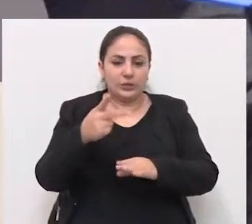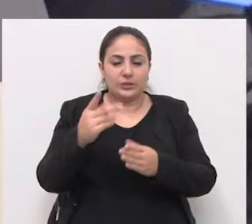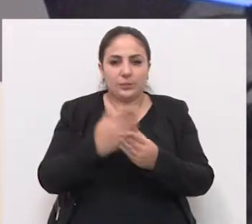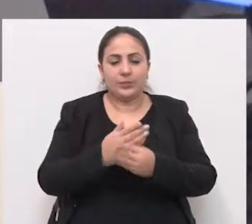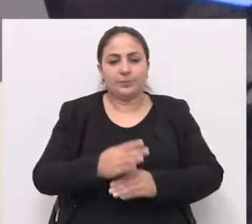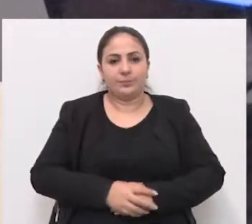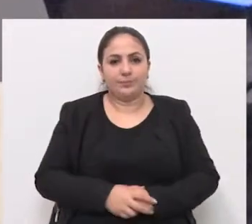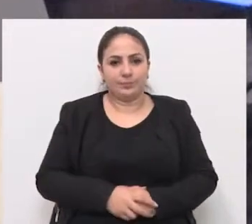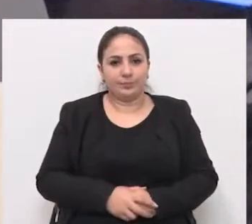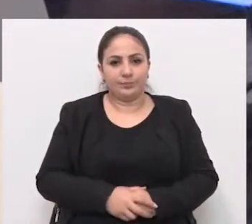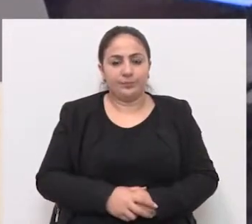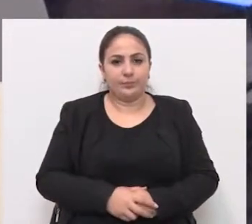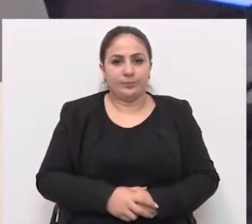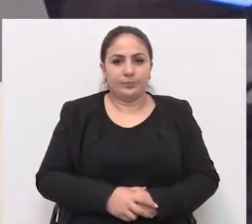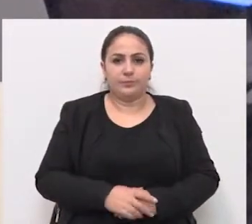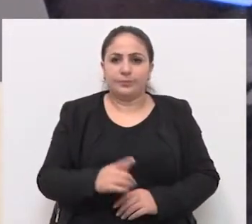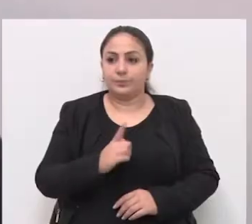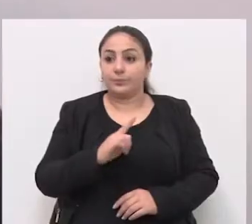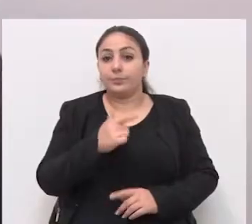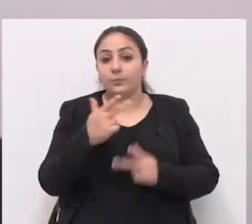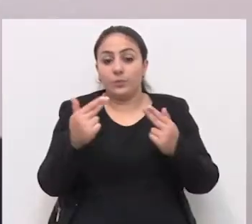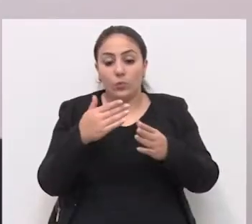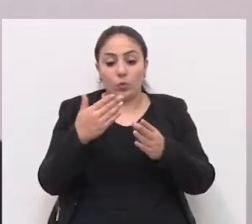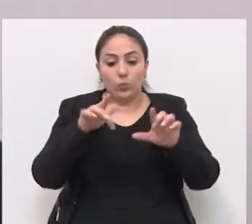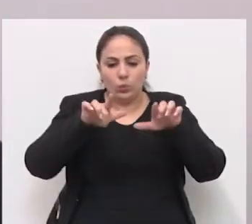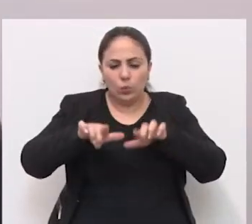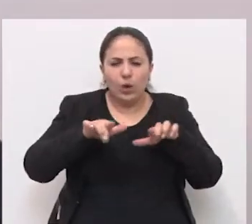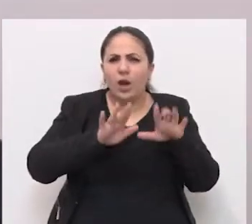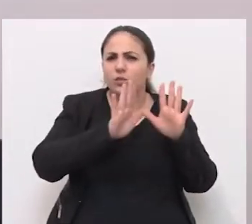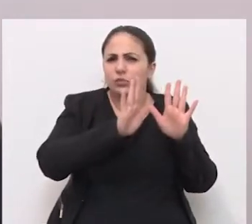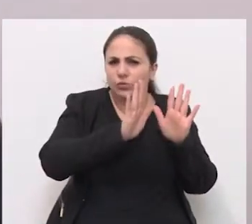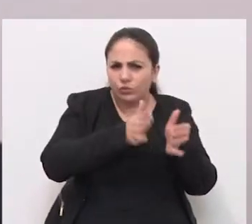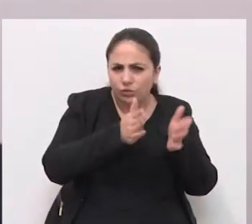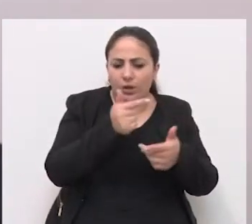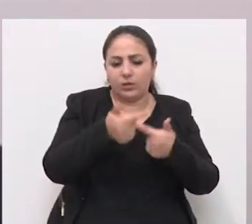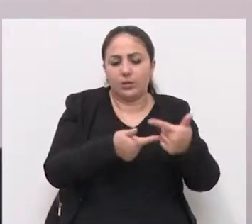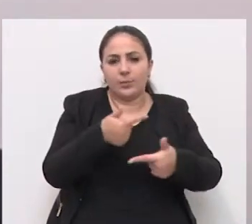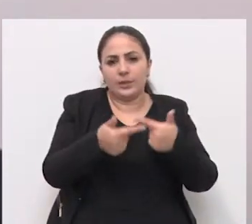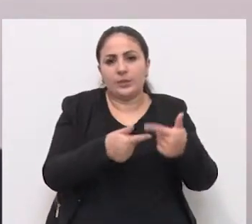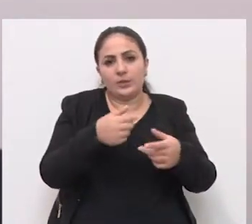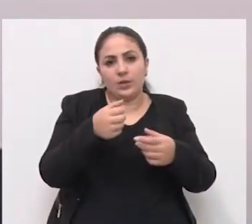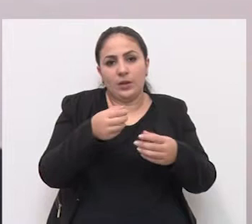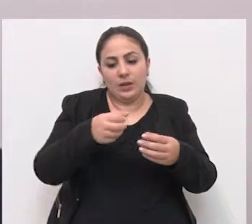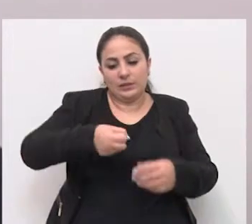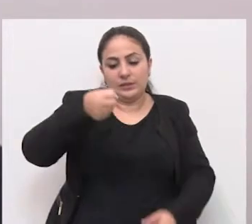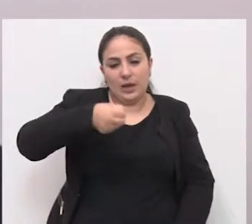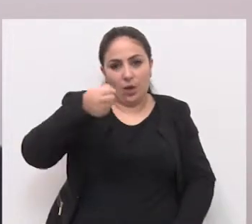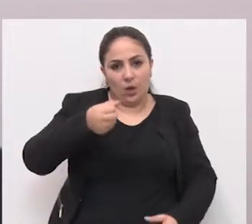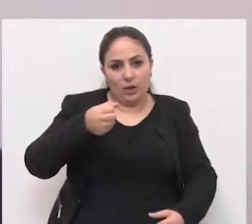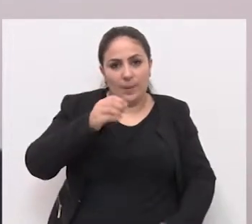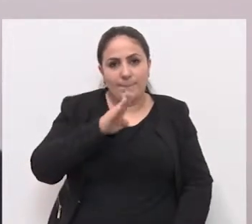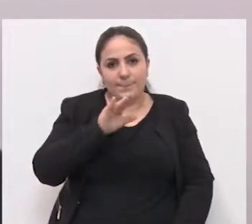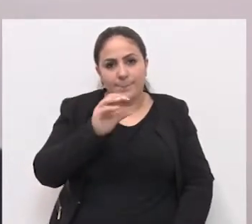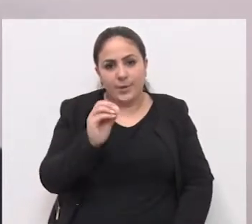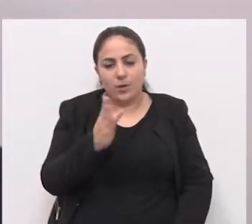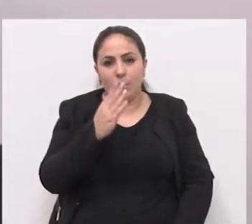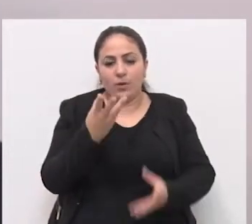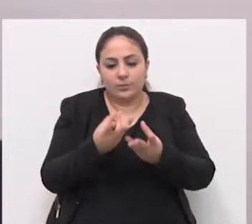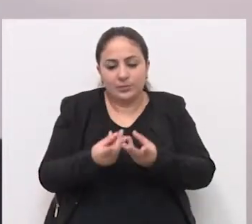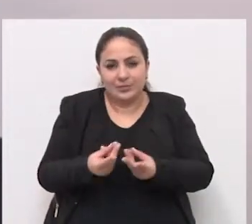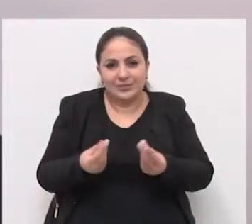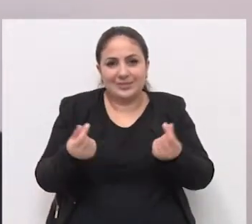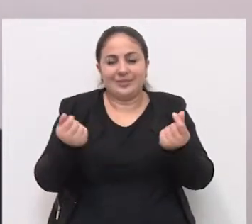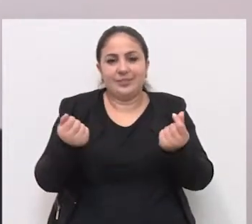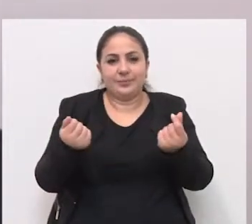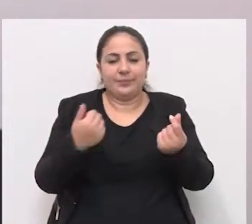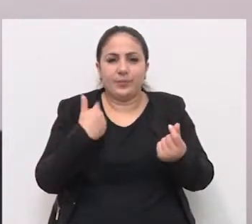Municipal pode auxiliar neste processo. Tem alguns estabelecimentos que já estão trabalhando com a sacola biodegradável e a